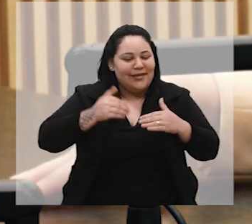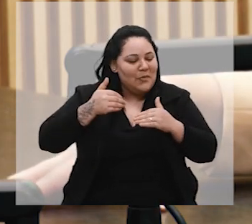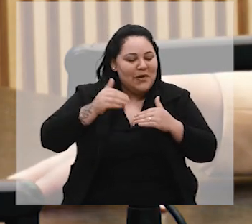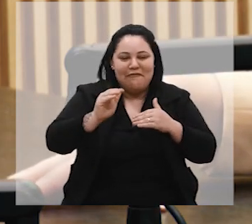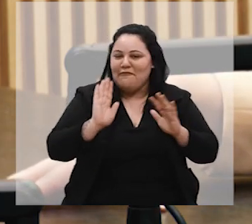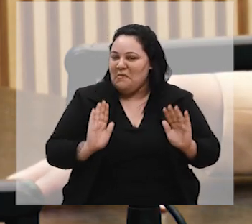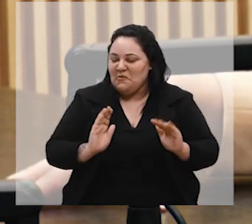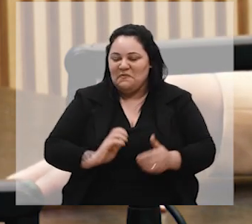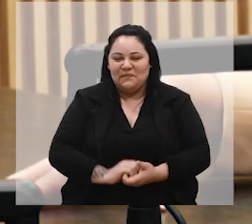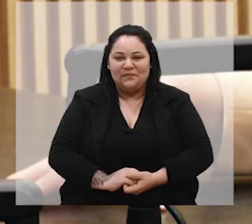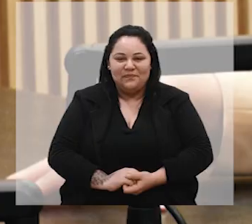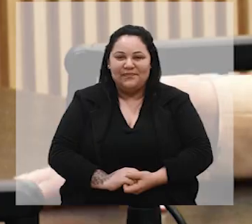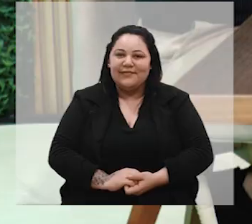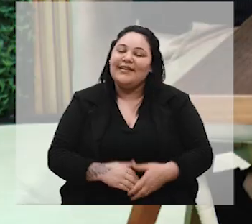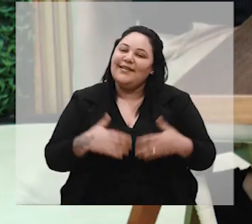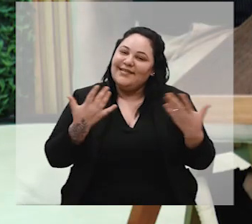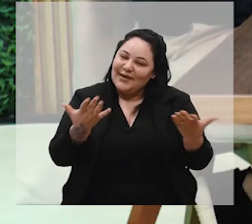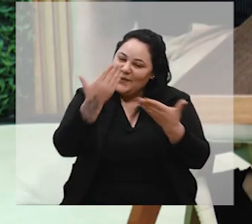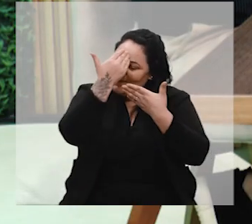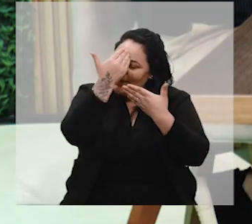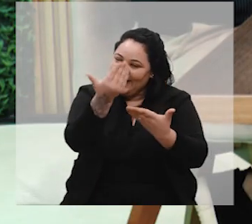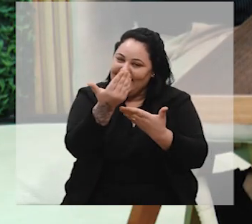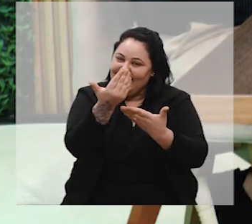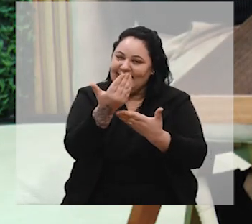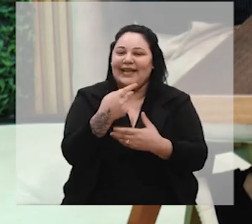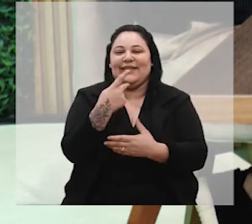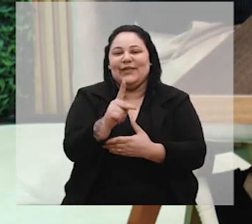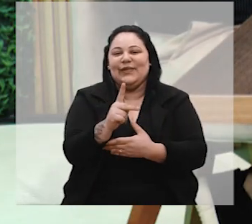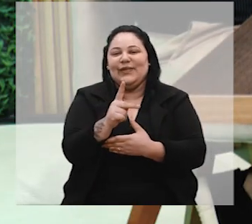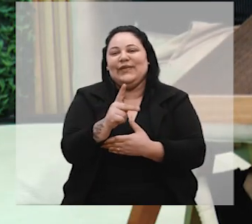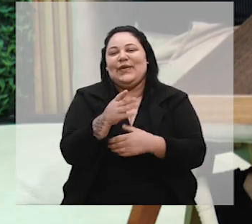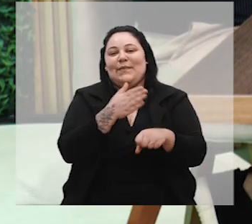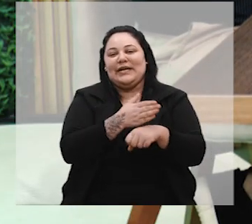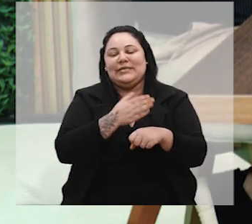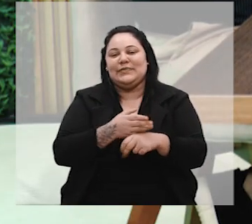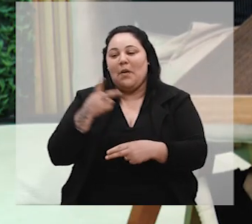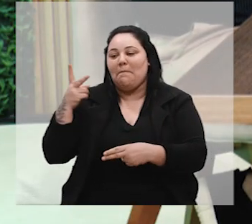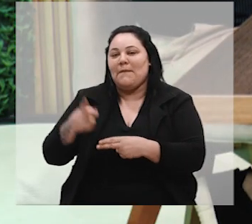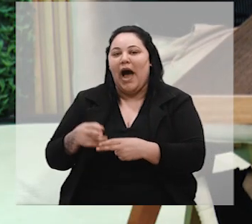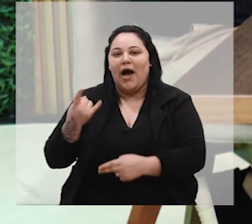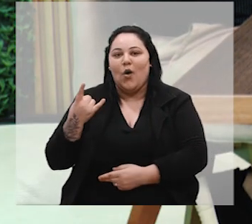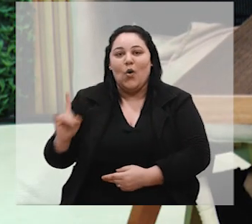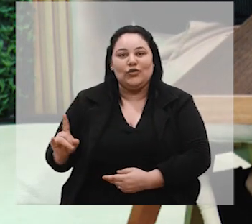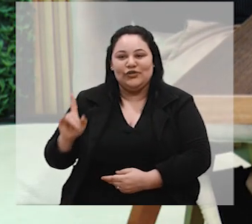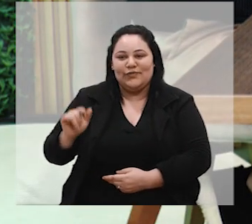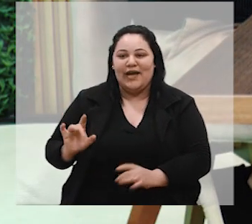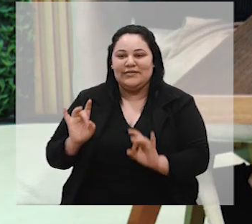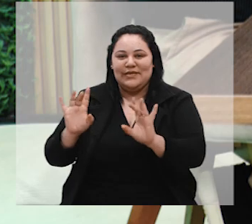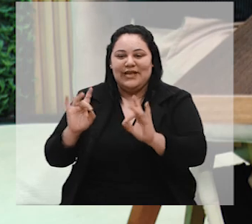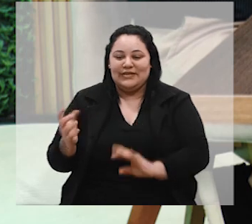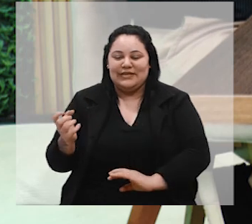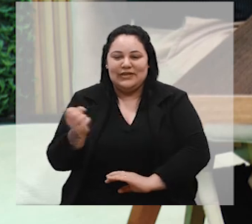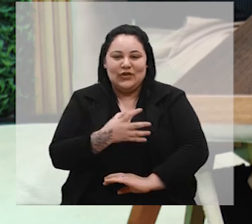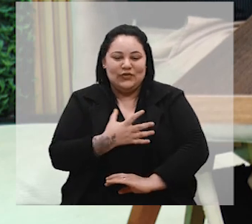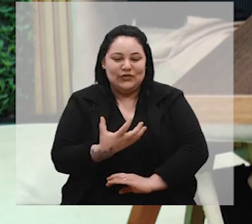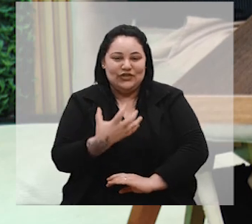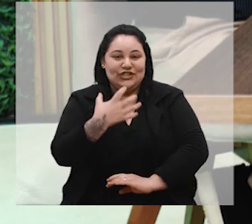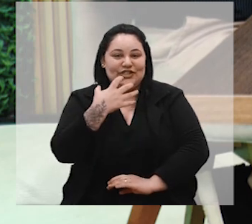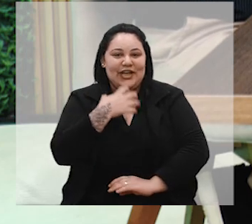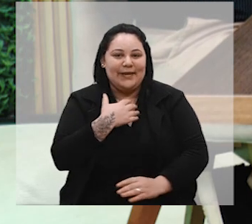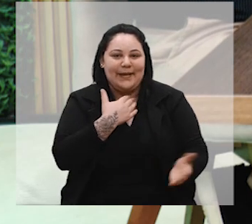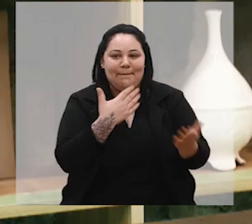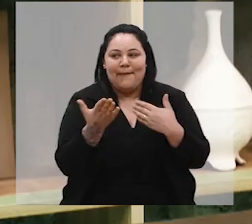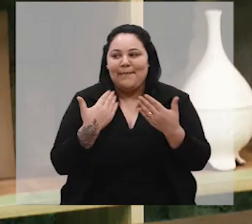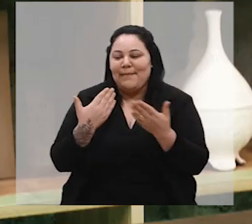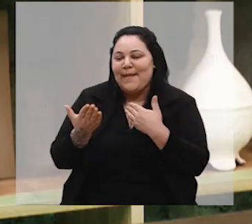avante. É isso aí. Gabriela, obrigado por ter participado com a gente desse último episódio tão especial, esse novo formato do Nosso